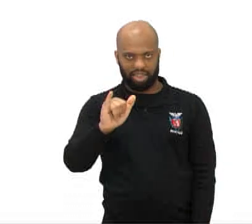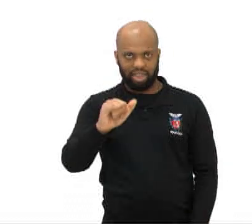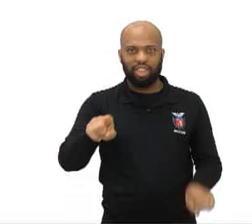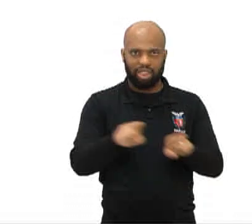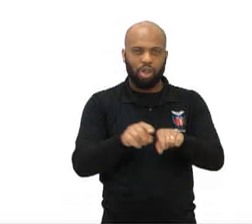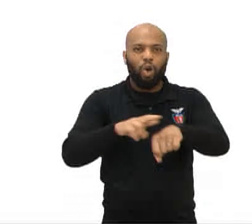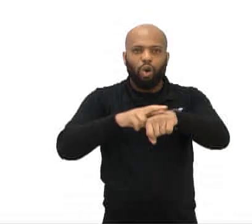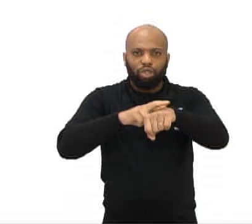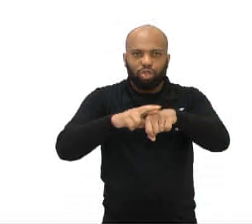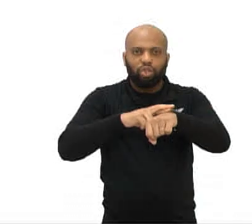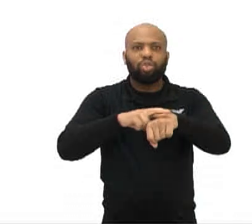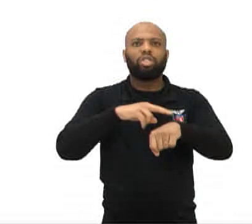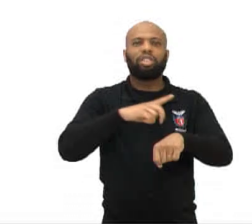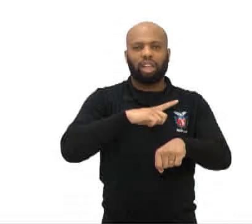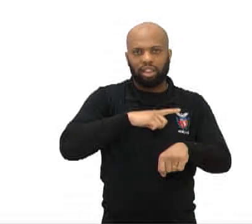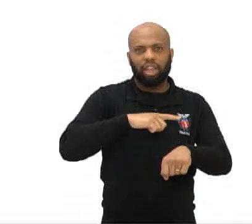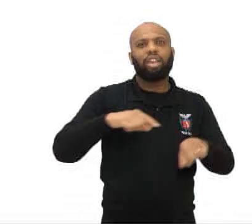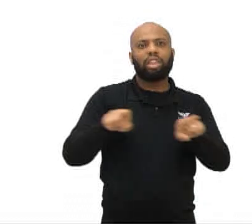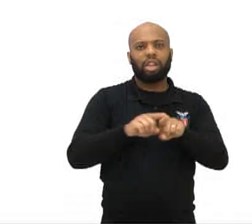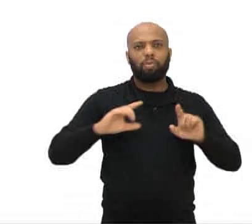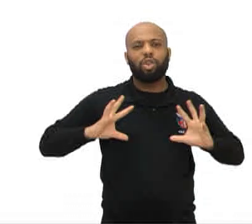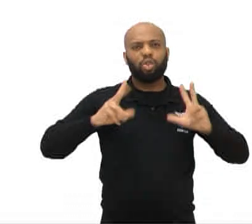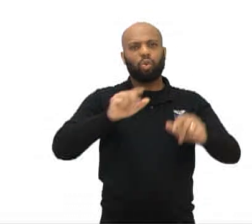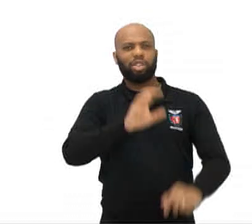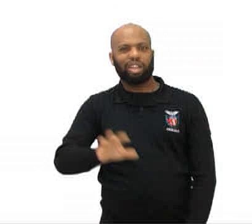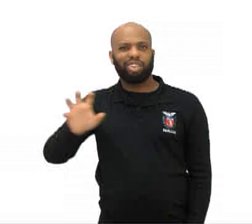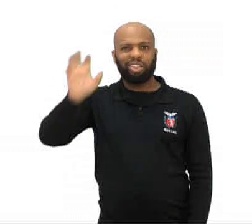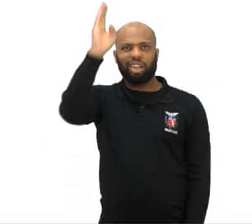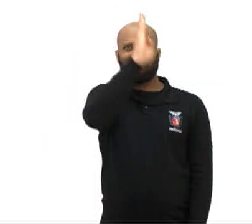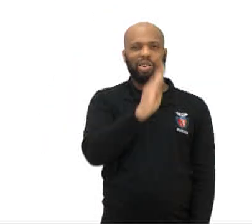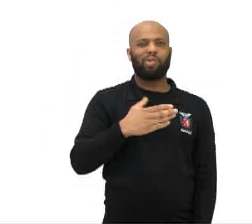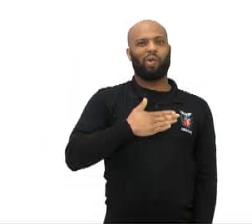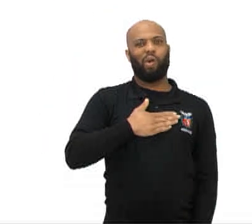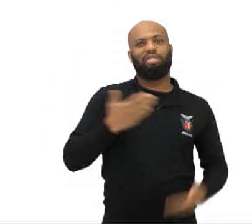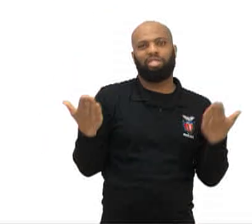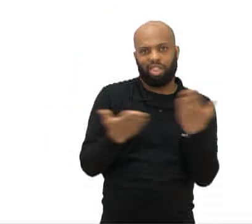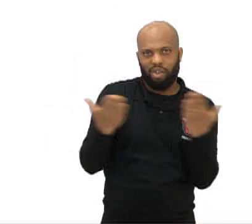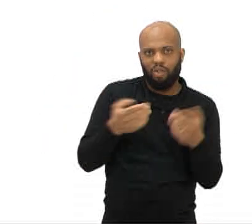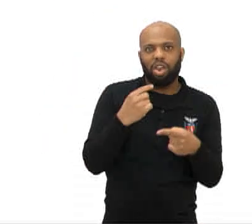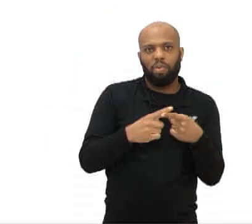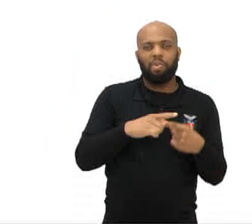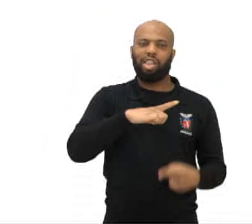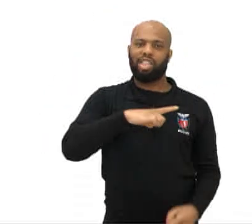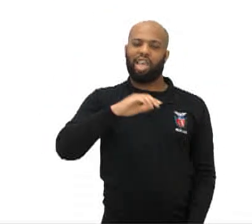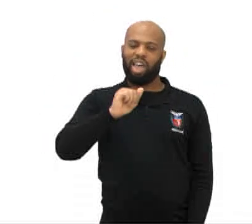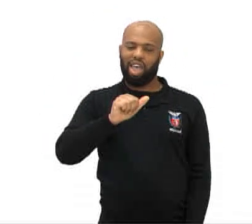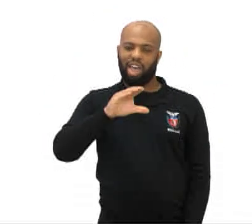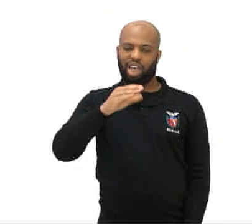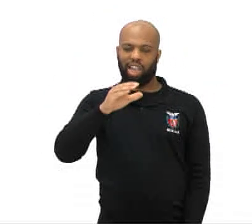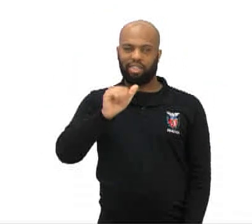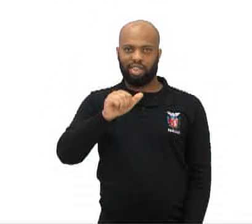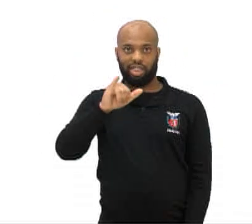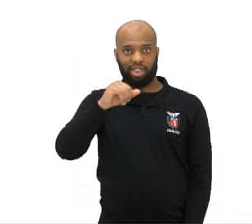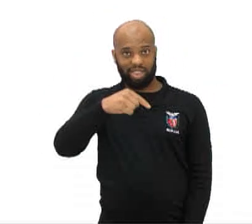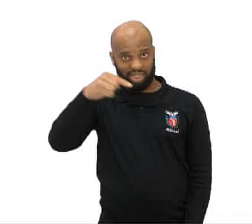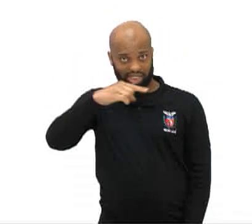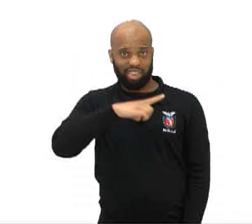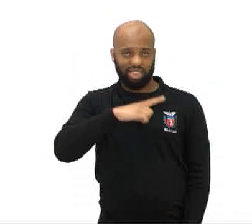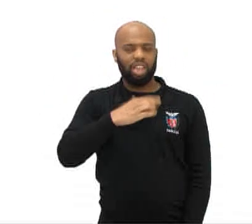caiu aí no gosto de todas as regiões do Brasil. Você é um prato que você encontra hoje para ser consumido,